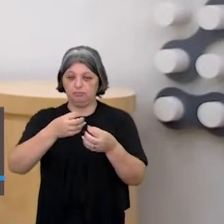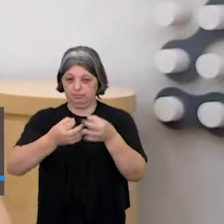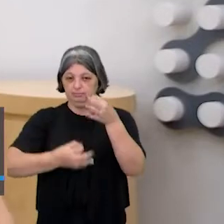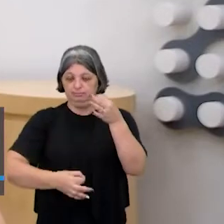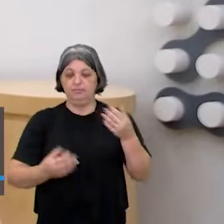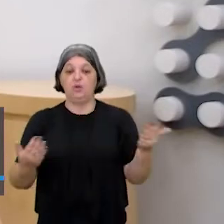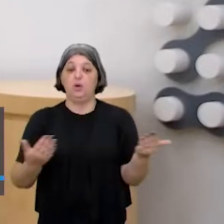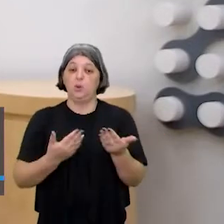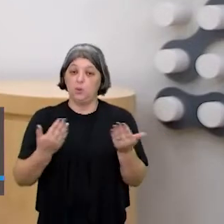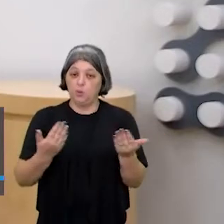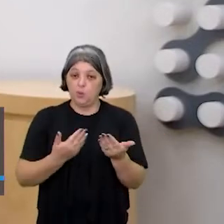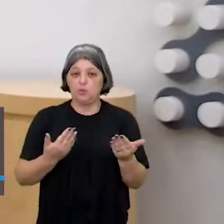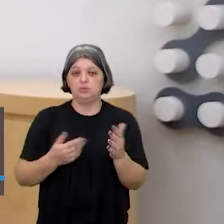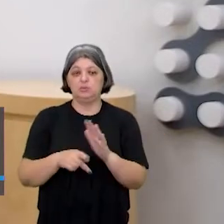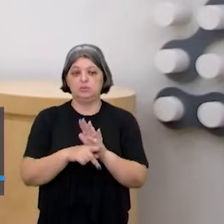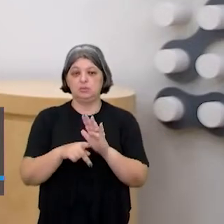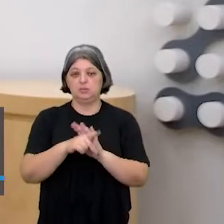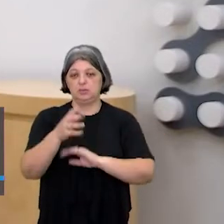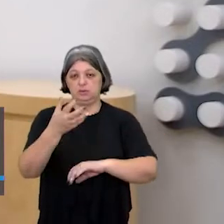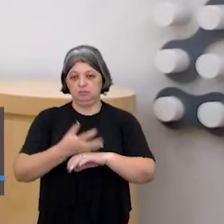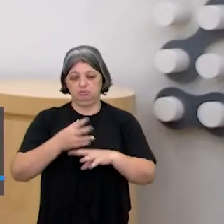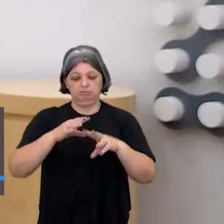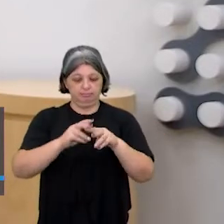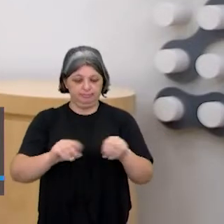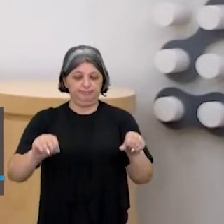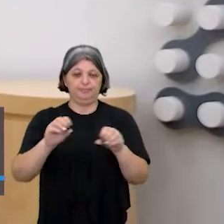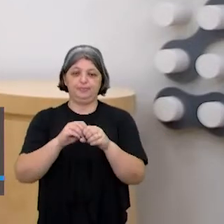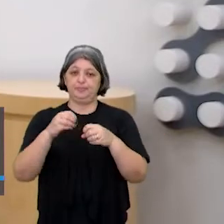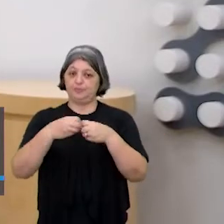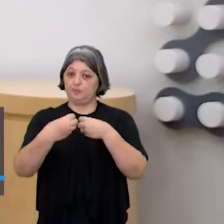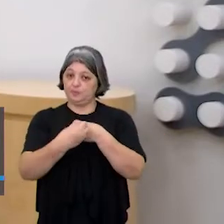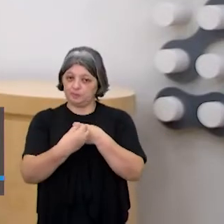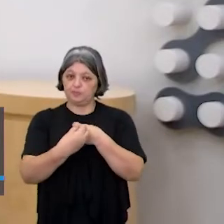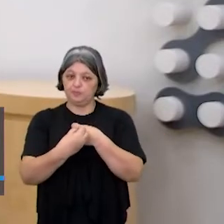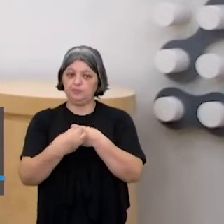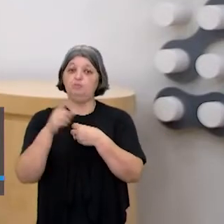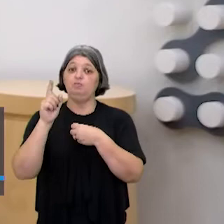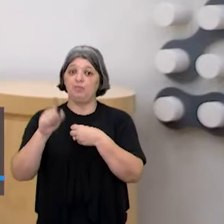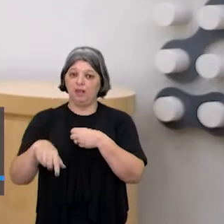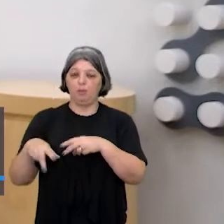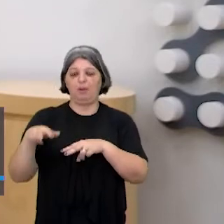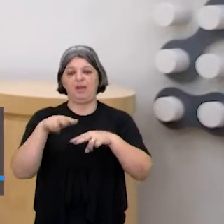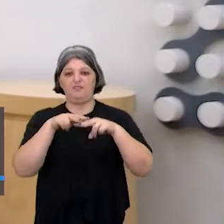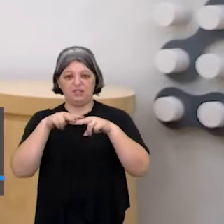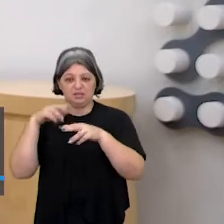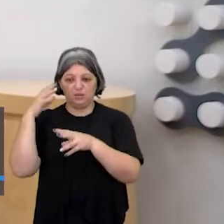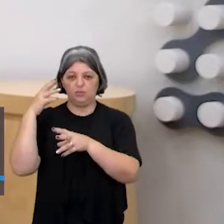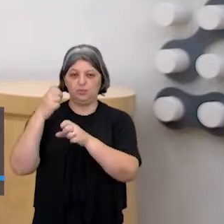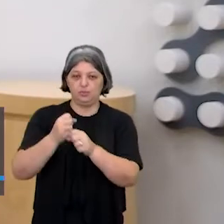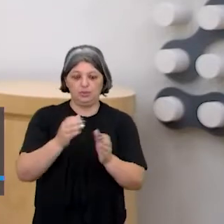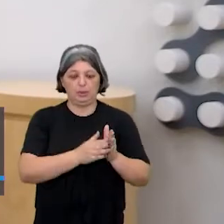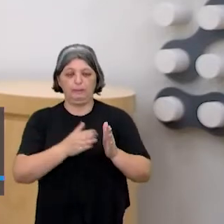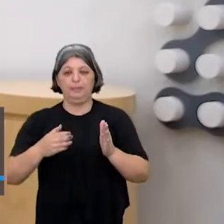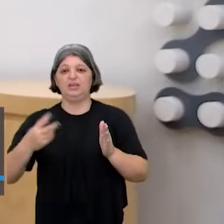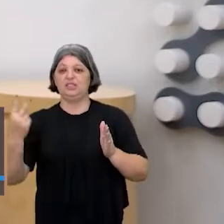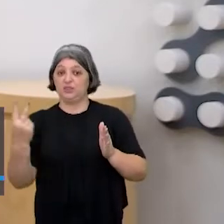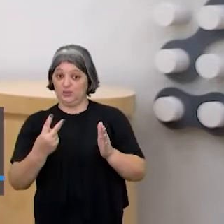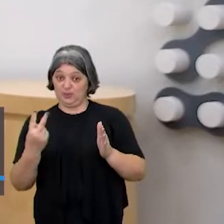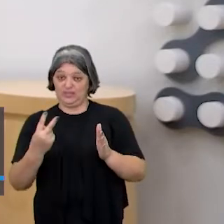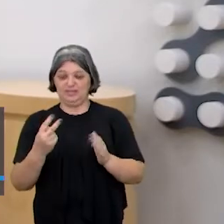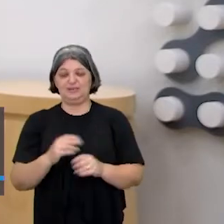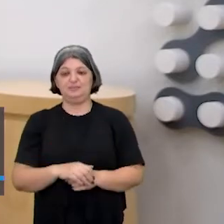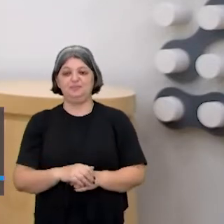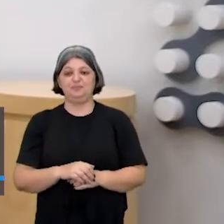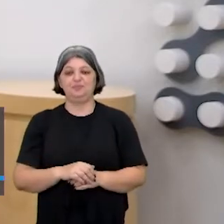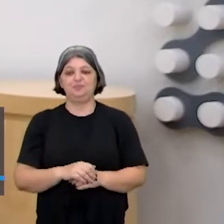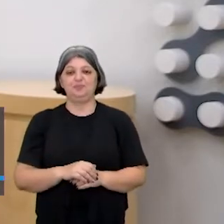respeito né do nosso componente do solo a célula então é uma retomada parte 2 ok então